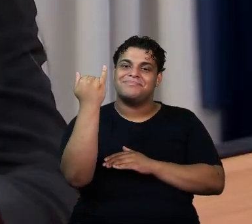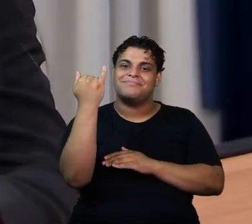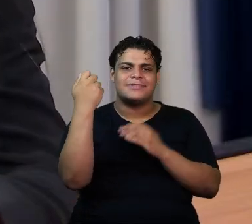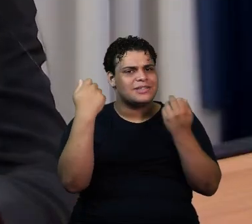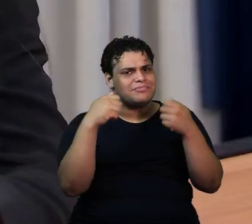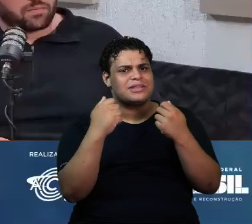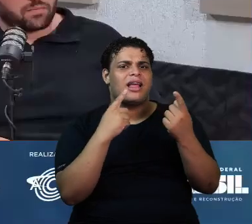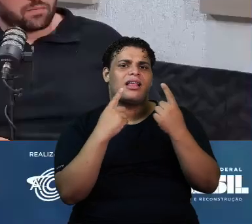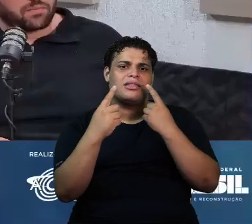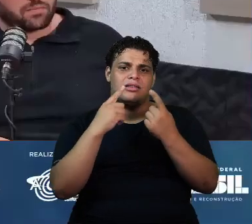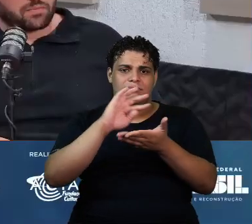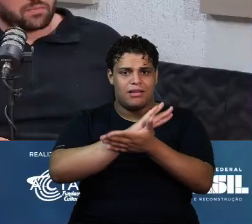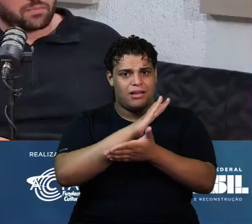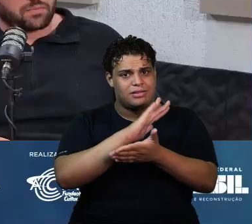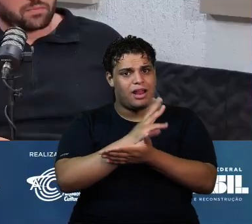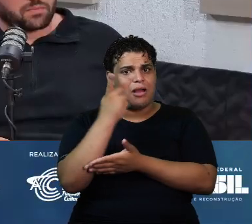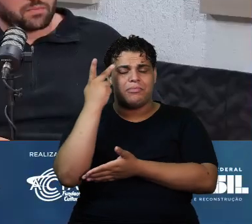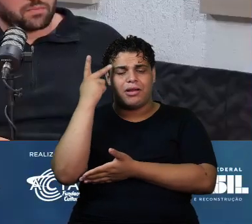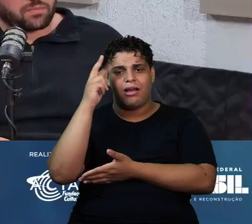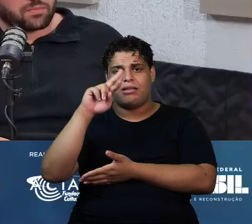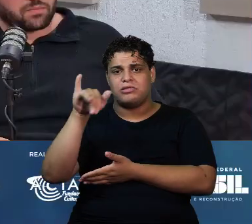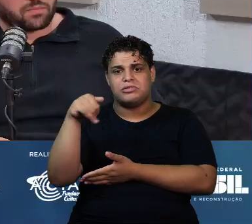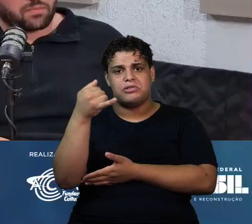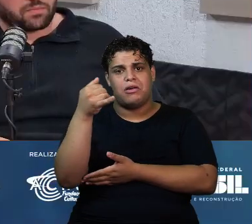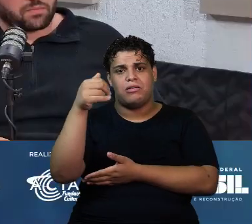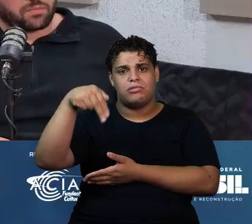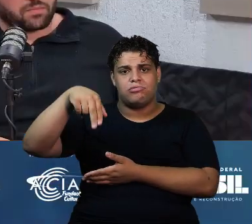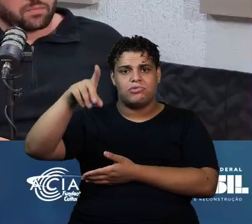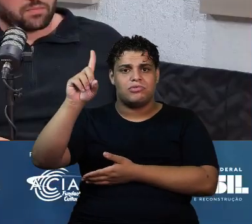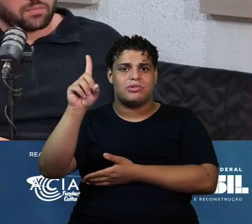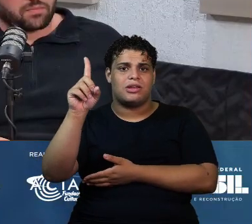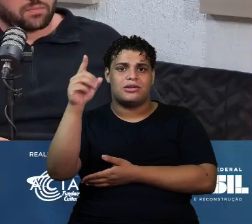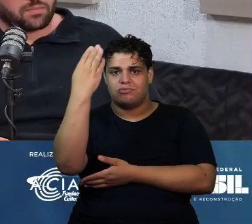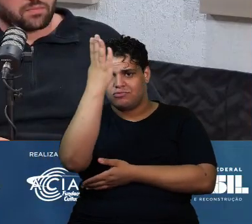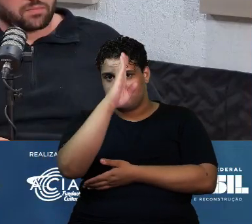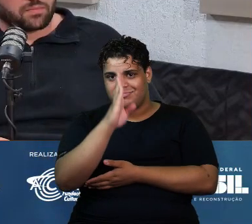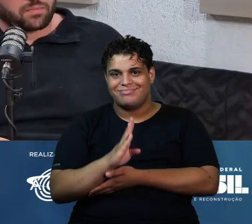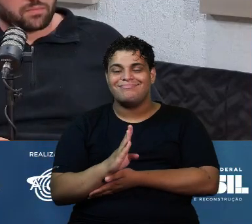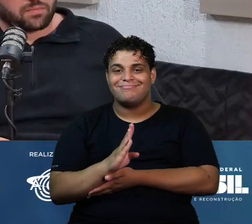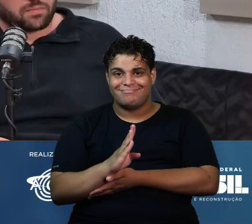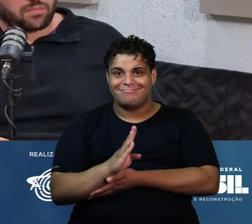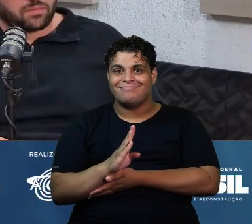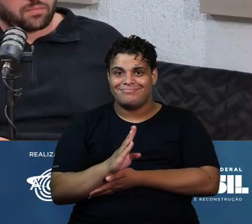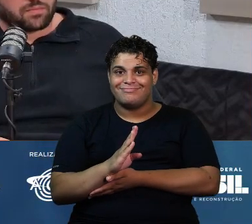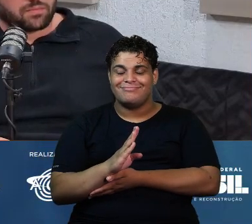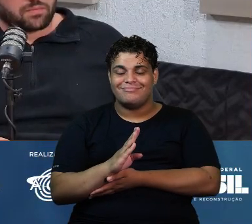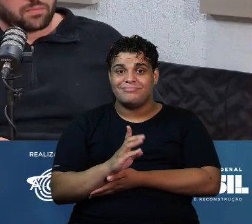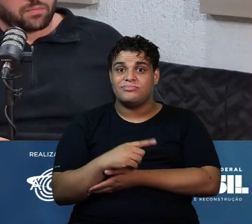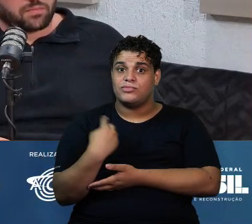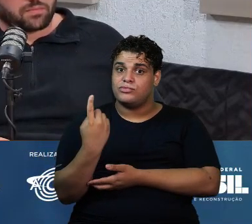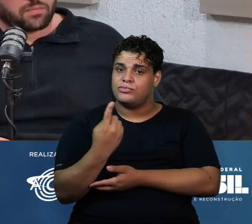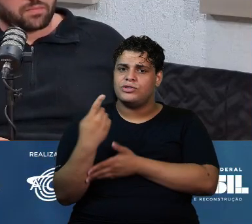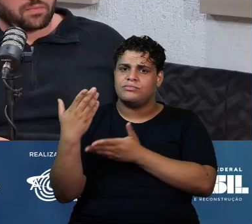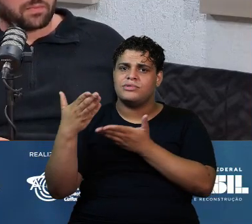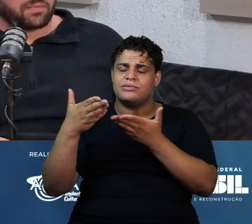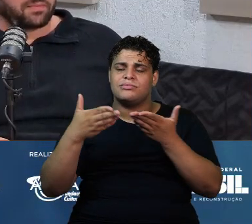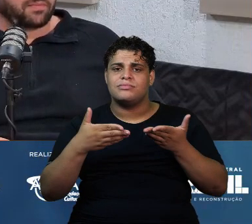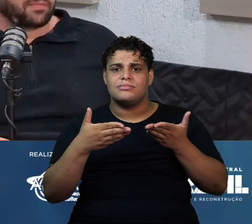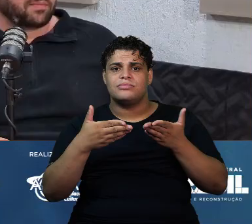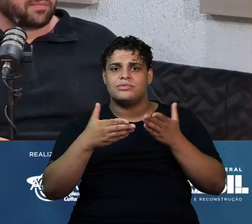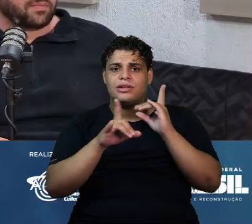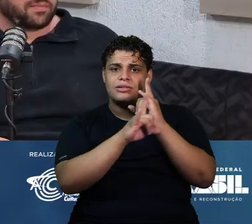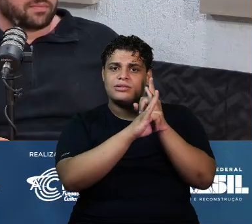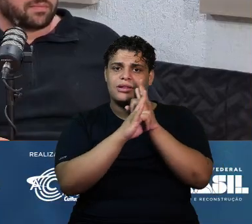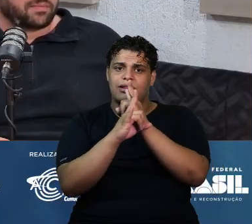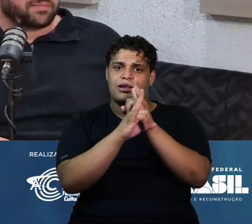seja discutido em Araxá, em São Paulo, Rio de Janeiro, no Nordeste, no Brasil inteiro, né? Então, nós estamos aqui nessa